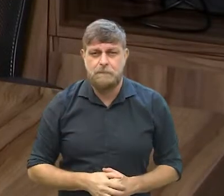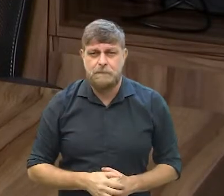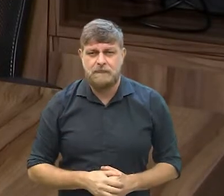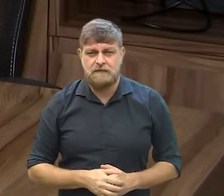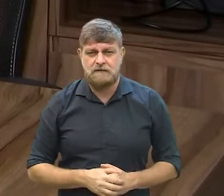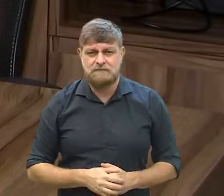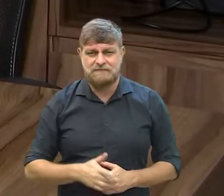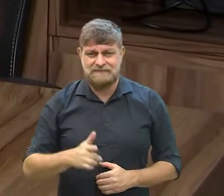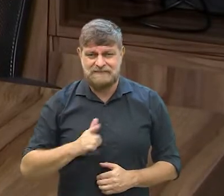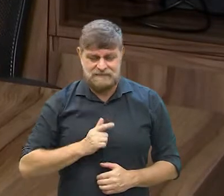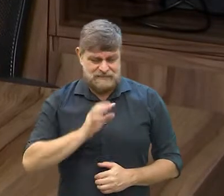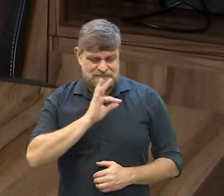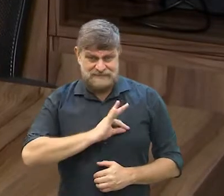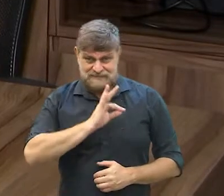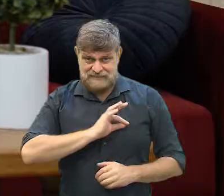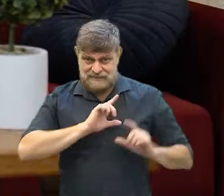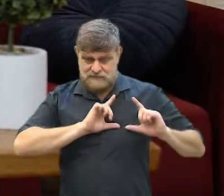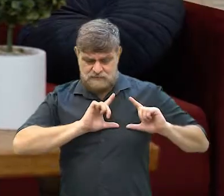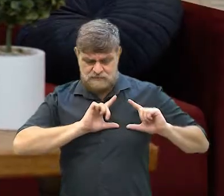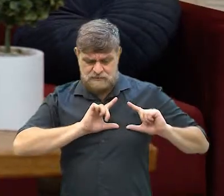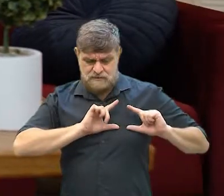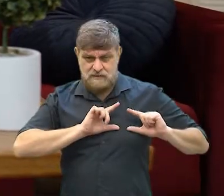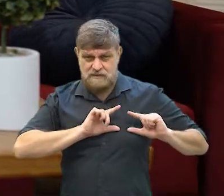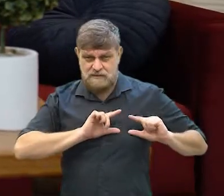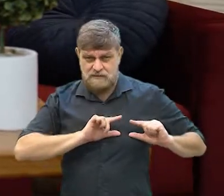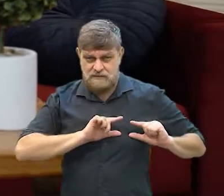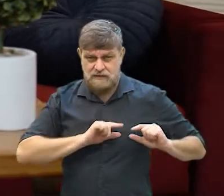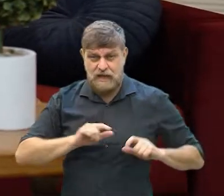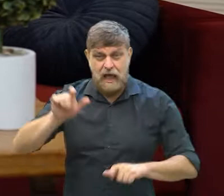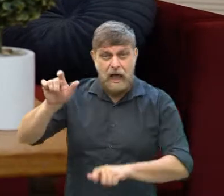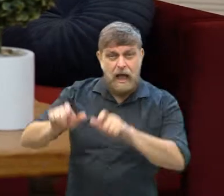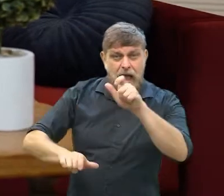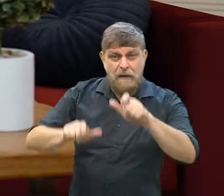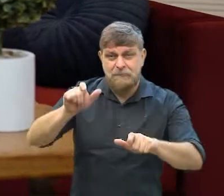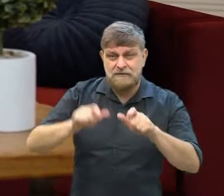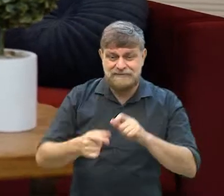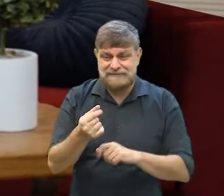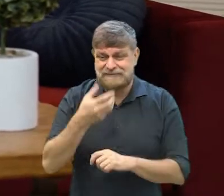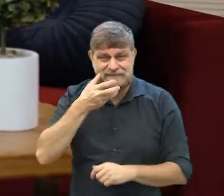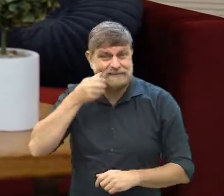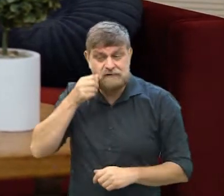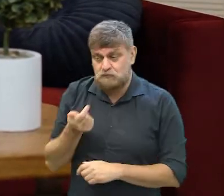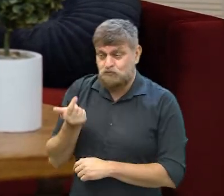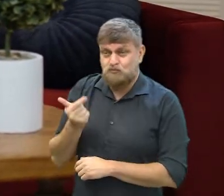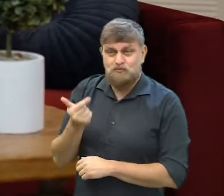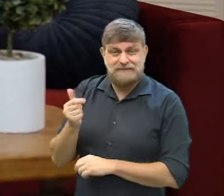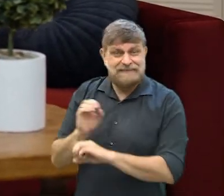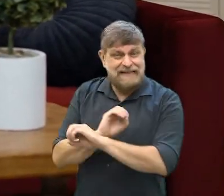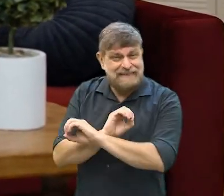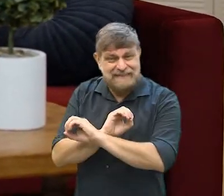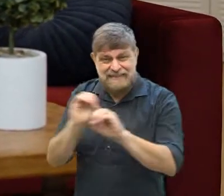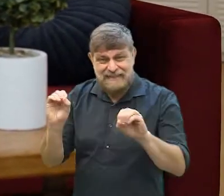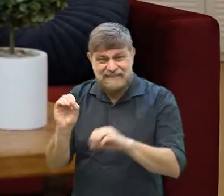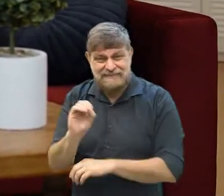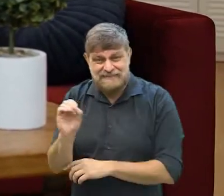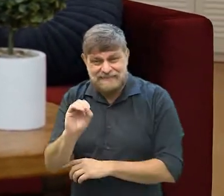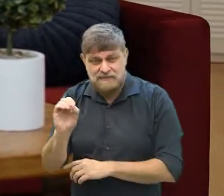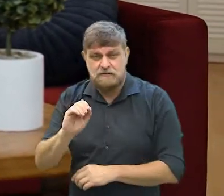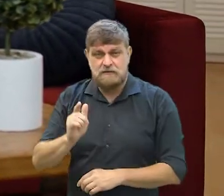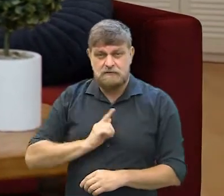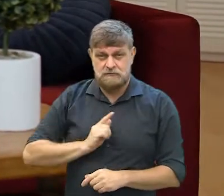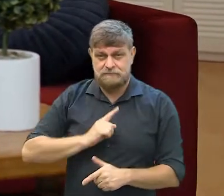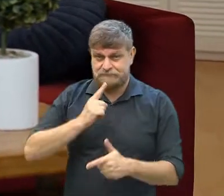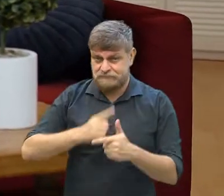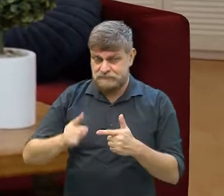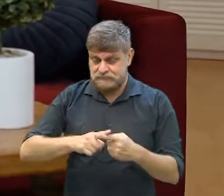dessa queda de renda, né, e para quem não tinha essa reserva emergencial, né, então são 2 grandes